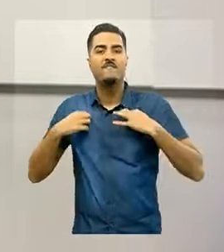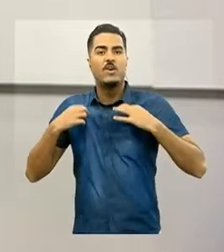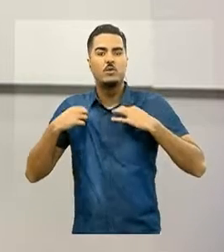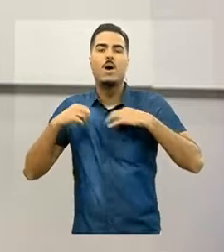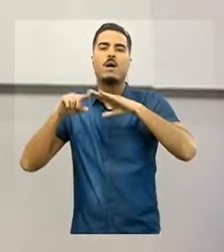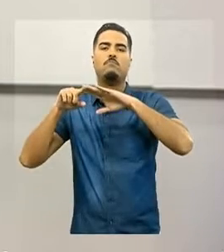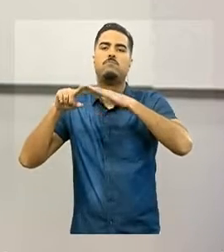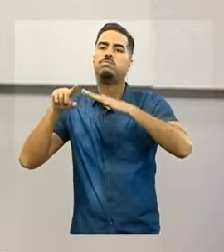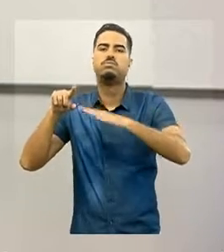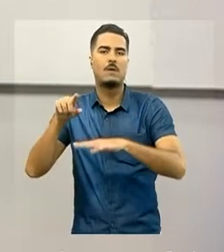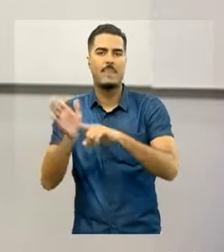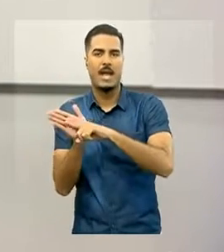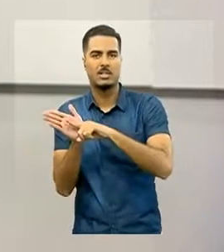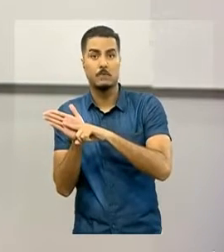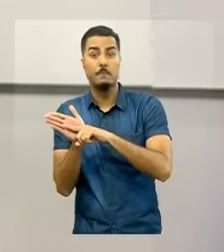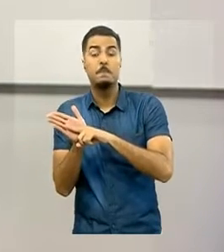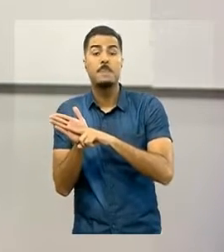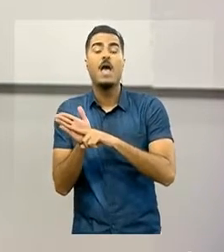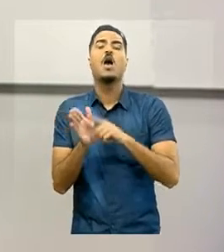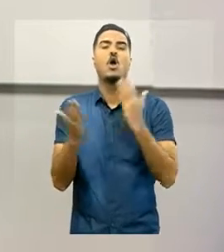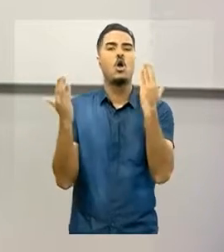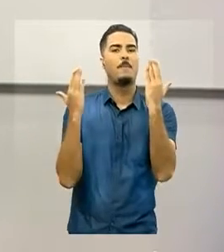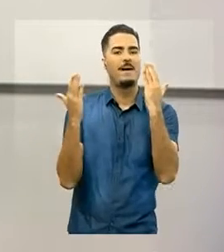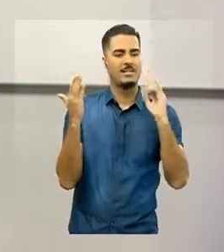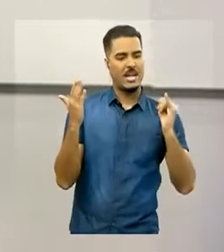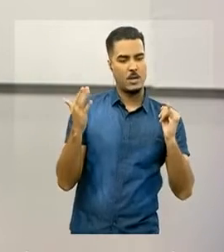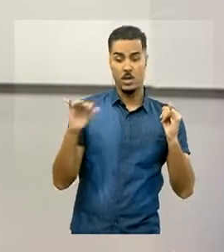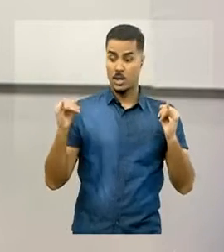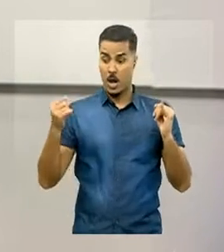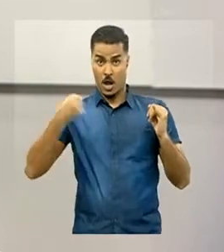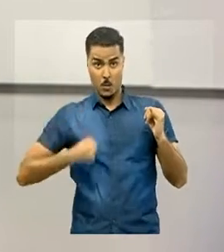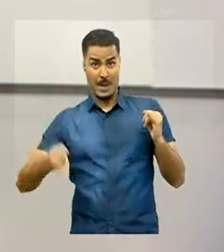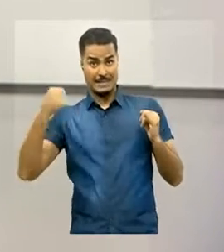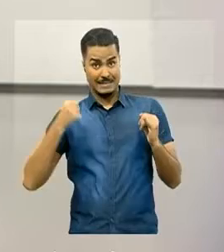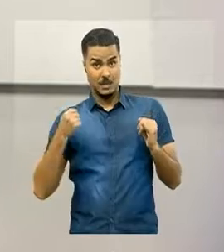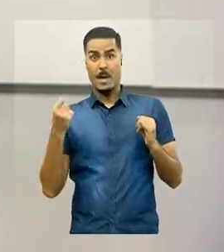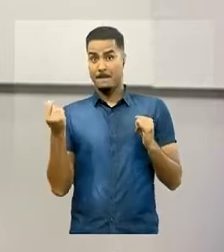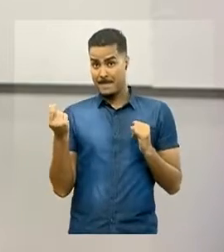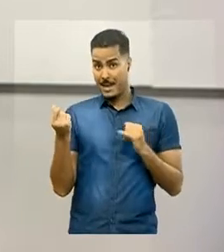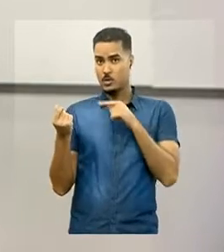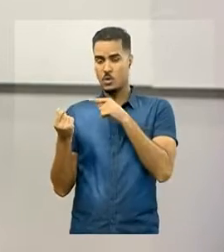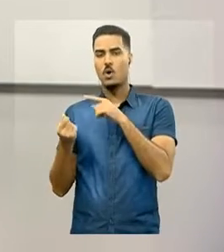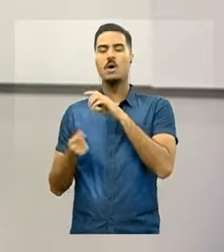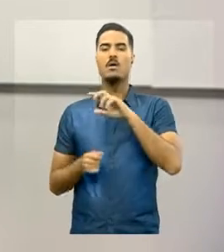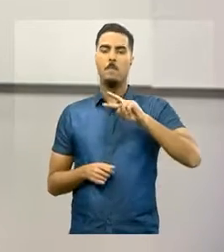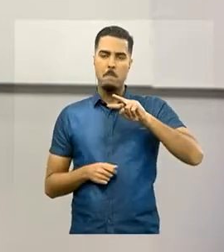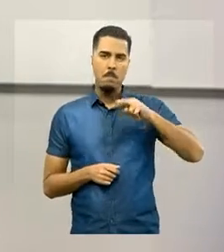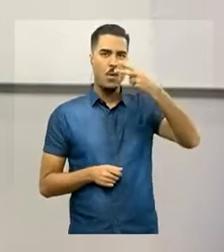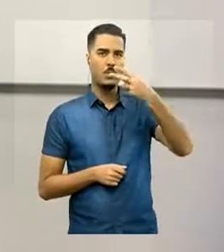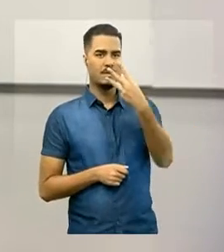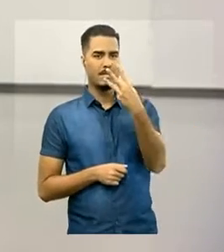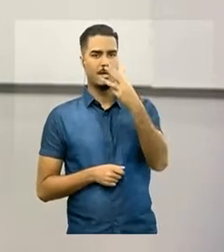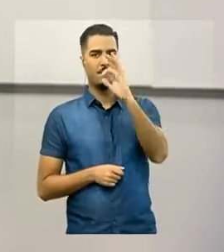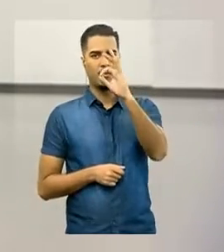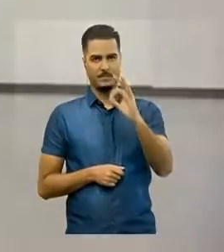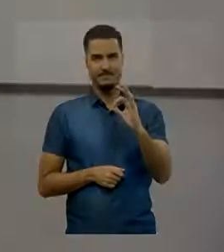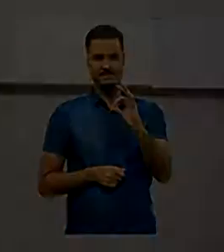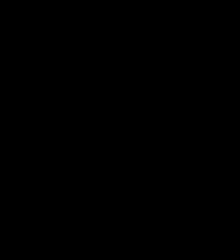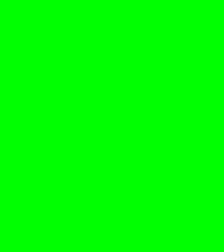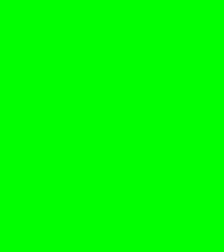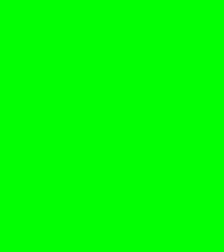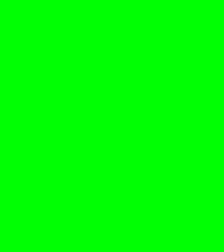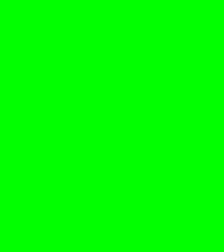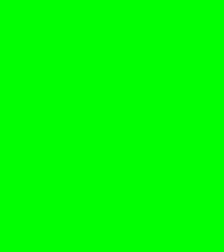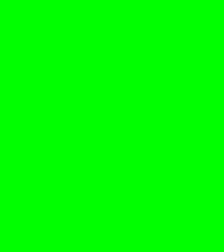deflação. Na comparação com janeiro do ano passado, o índice de preços ao consumidor subiu 3 pontos percentuais. Os dados são do